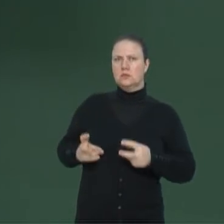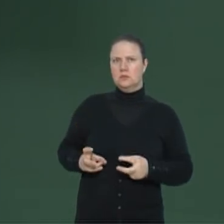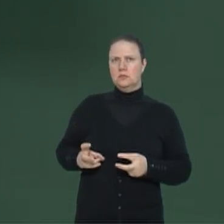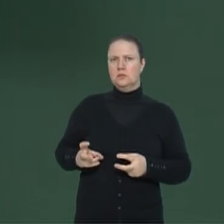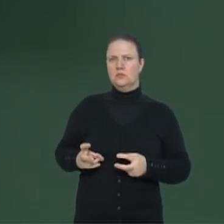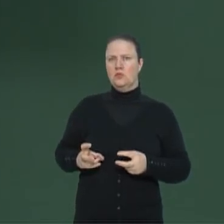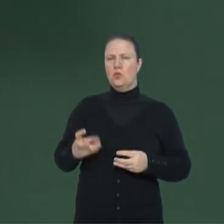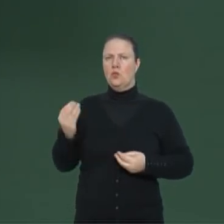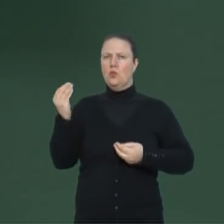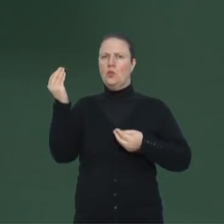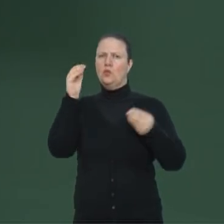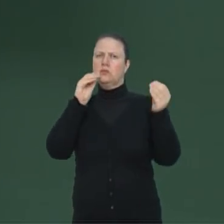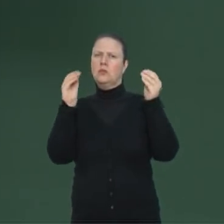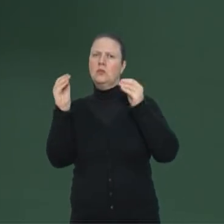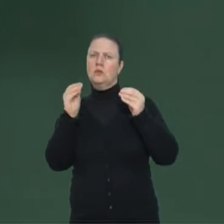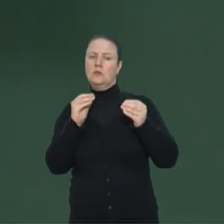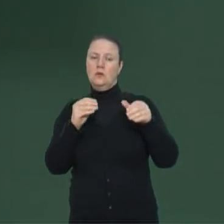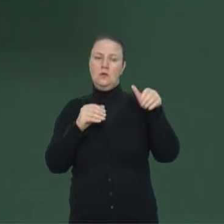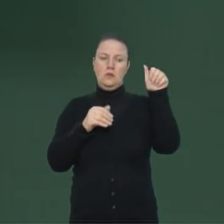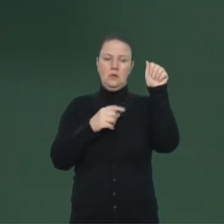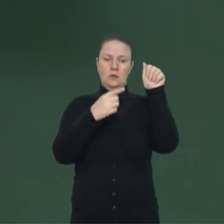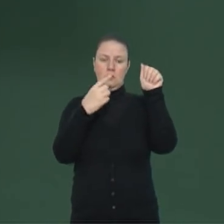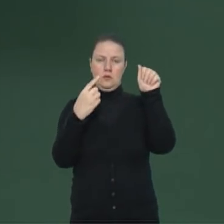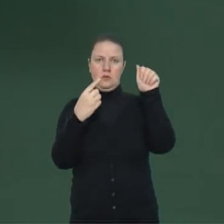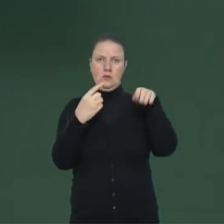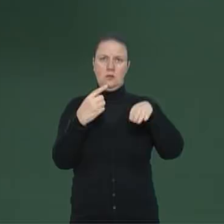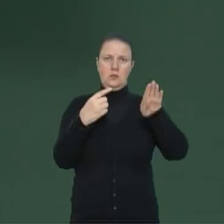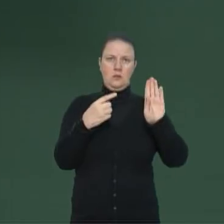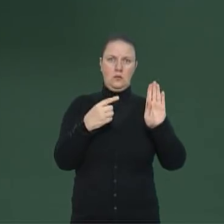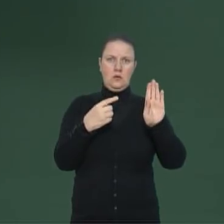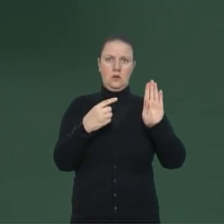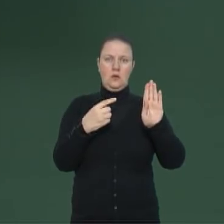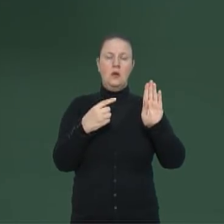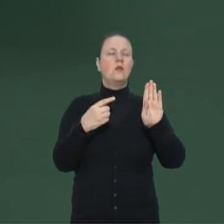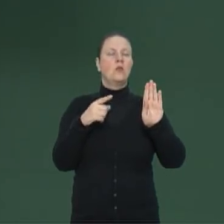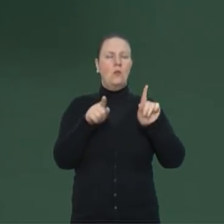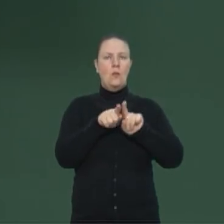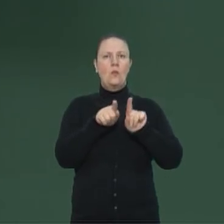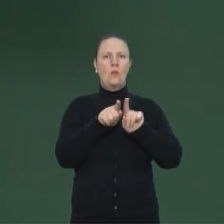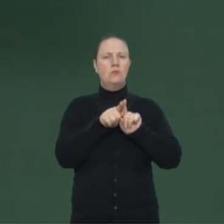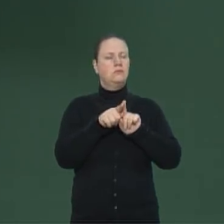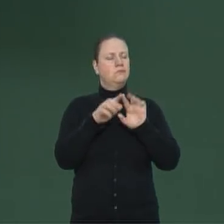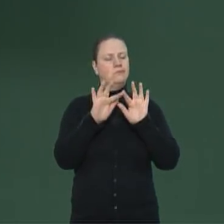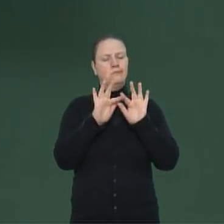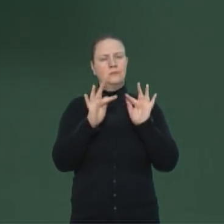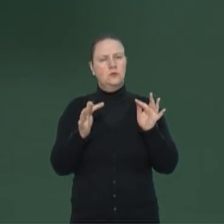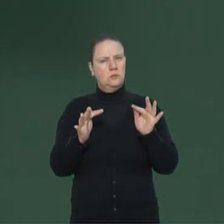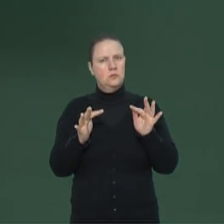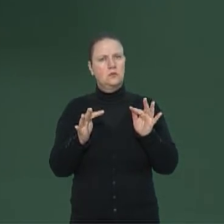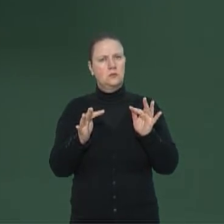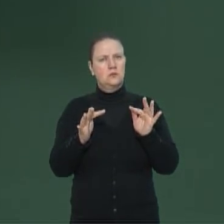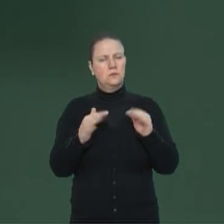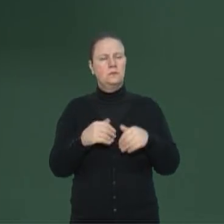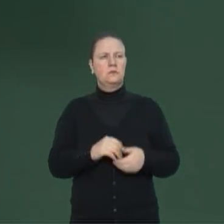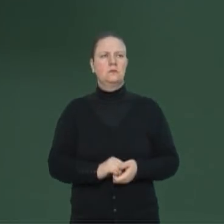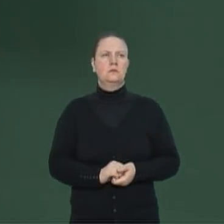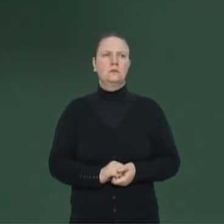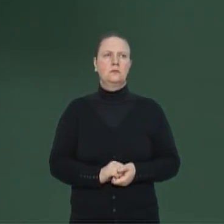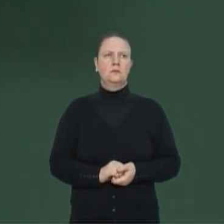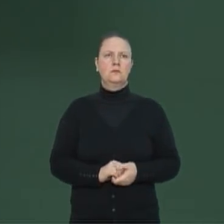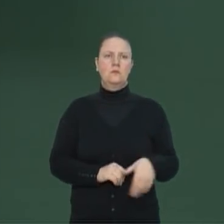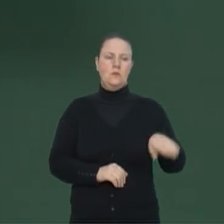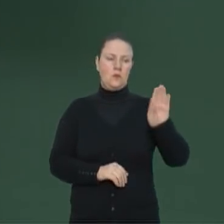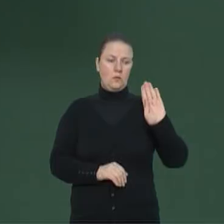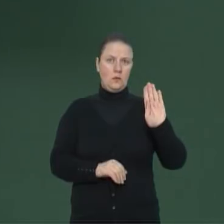dessa forma quando o A é 1 e o B é par, tá? Aí fica bem simples de fazer. Tá? Nesse caso, o B